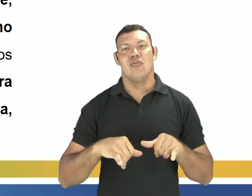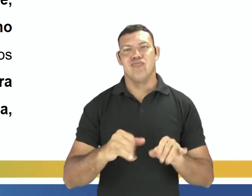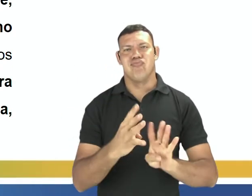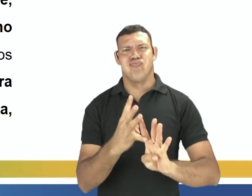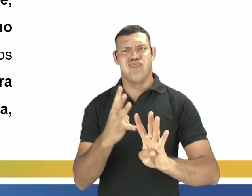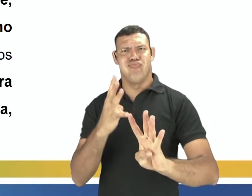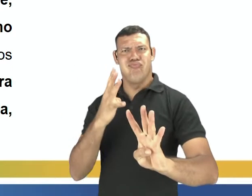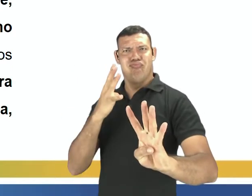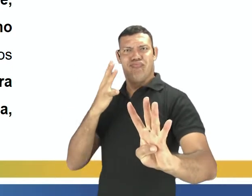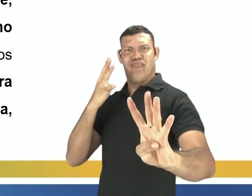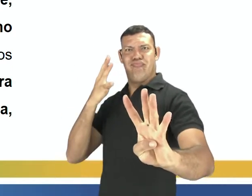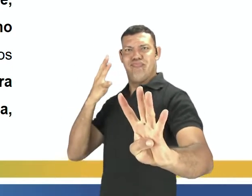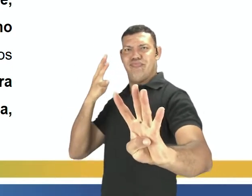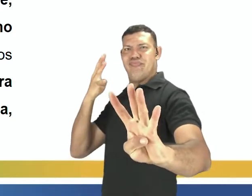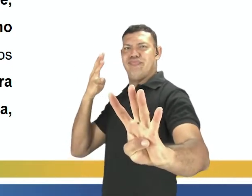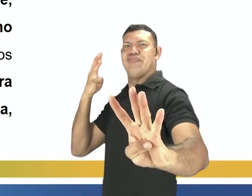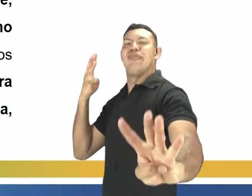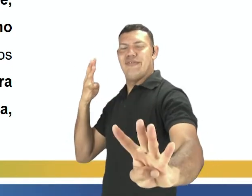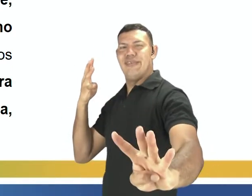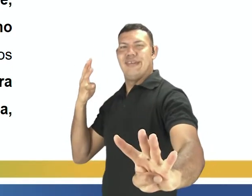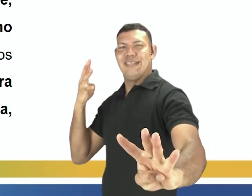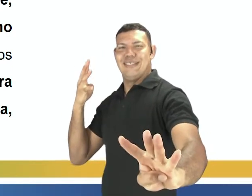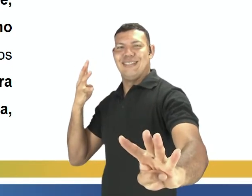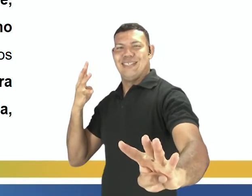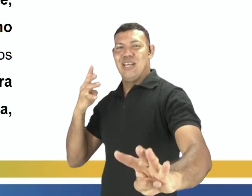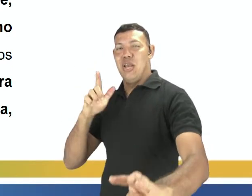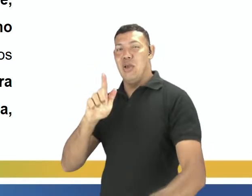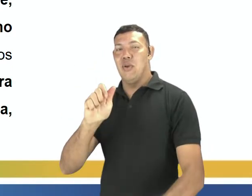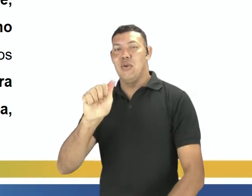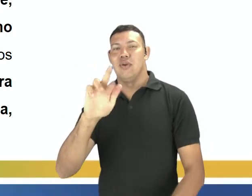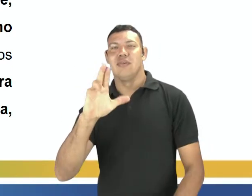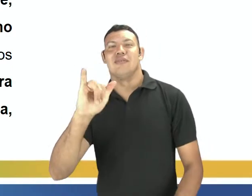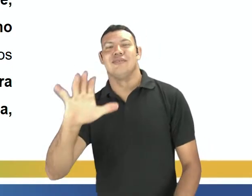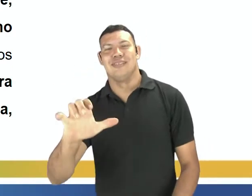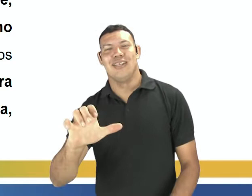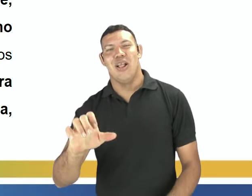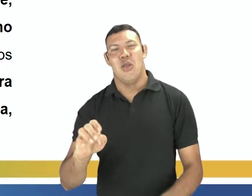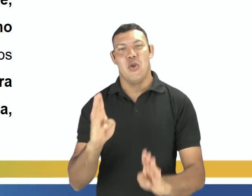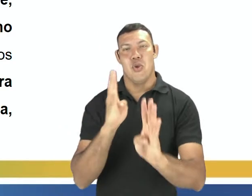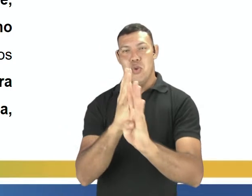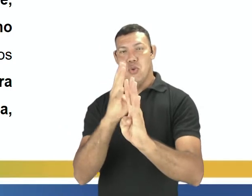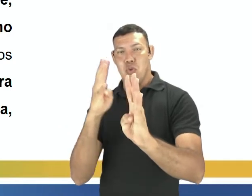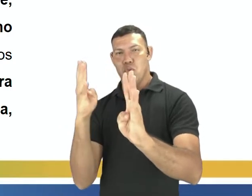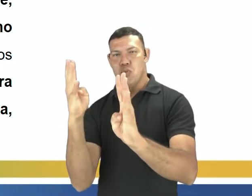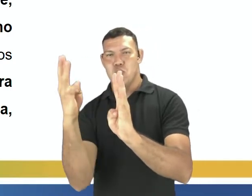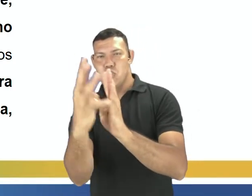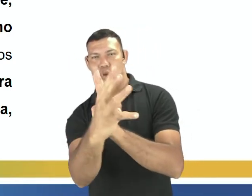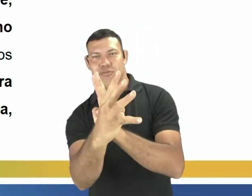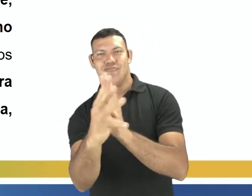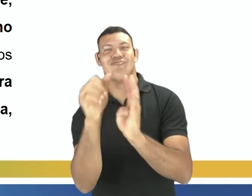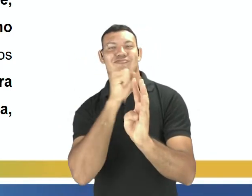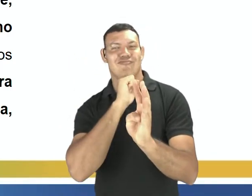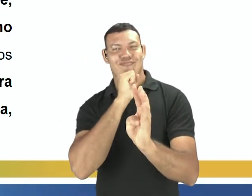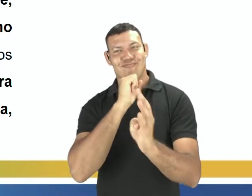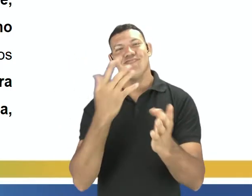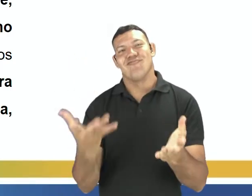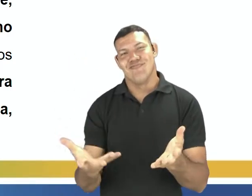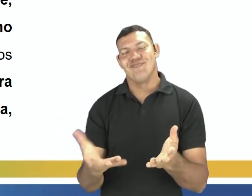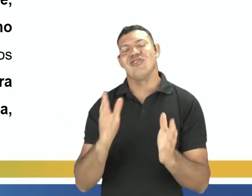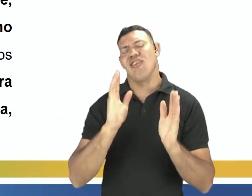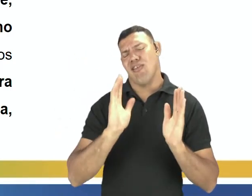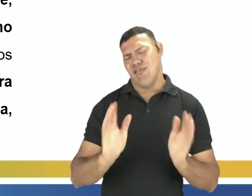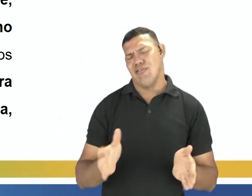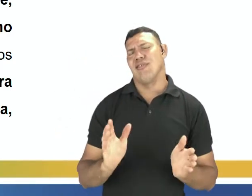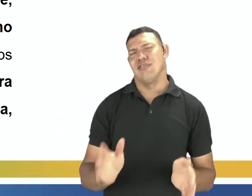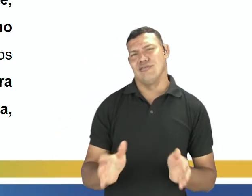fila gigantesca, típica de Guarulhos, mas como ela é idosa, podemos entrar na frente. Acho que todos nós já nos deparamos com